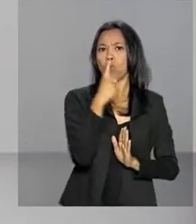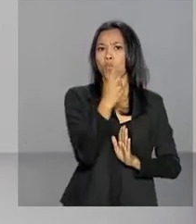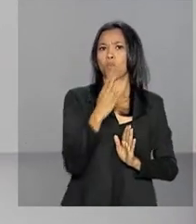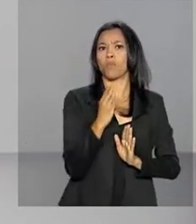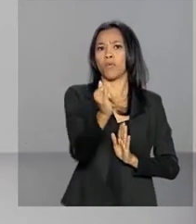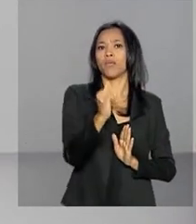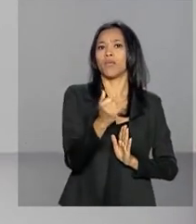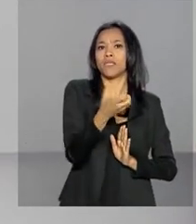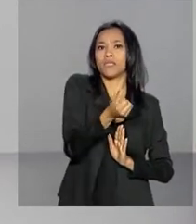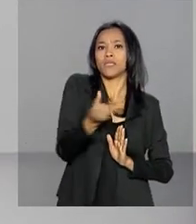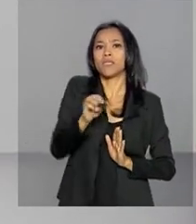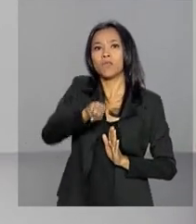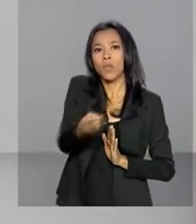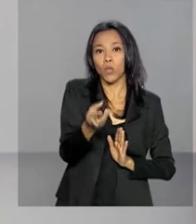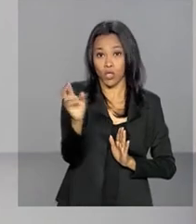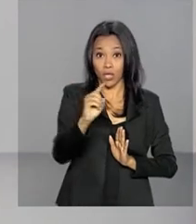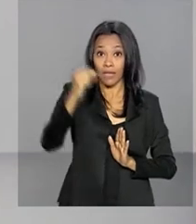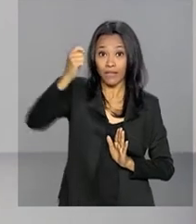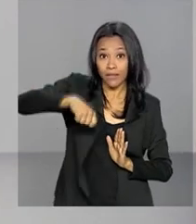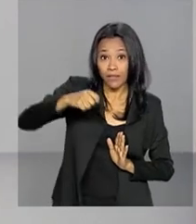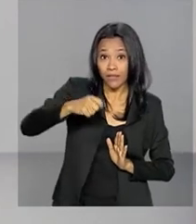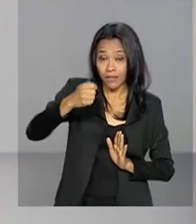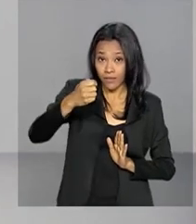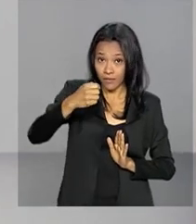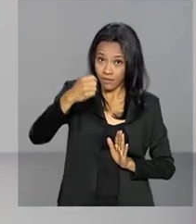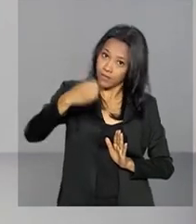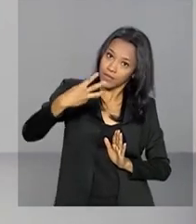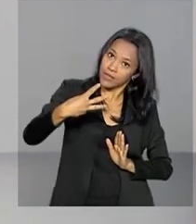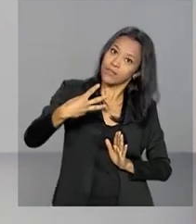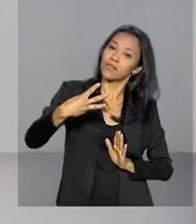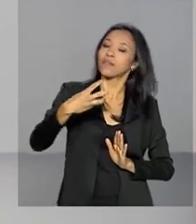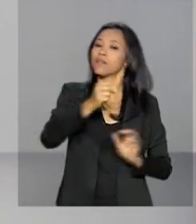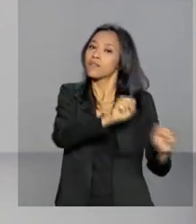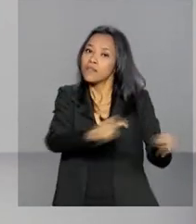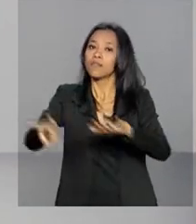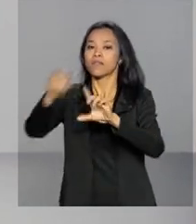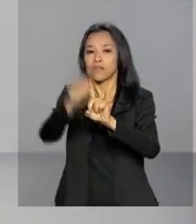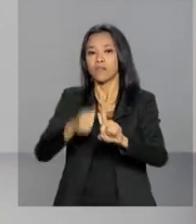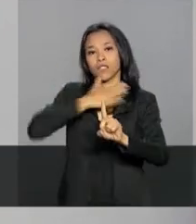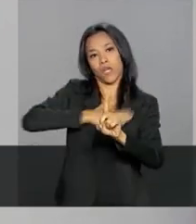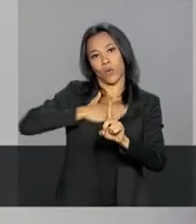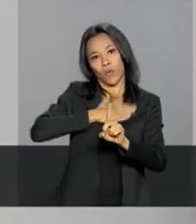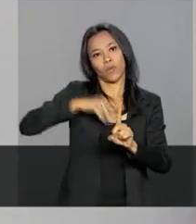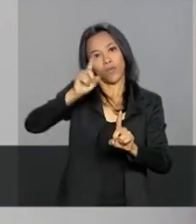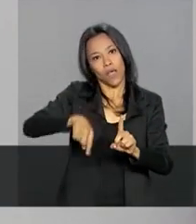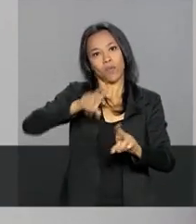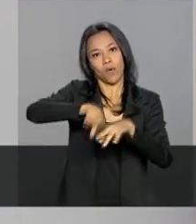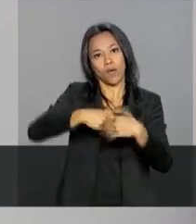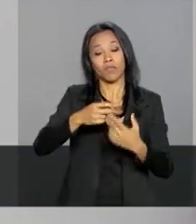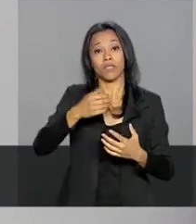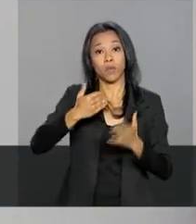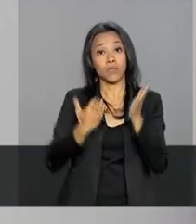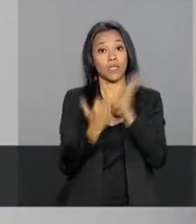US$ 1,6 bilhões na terceira semana de agosto. O saldo é resultado de exportações que ultrapassaram os